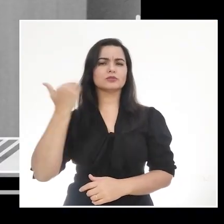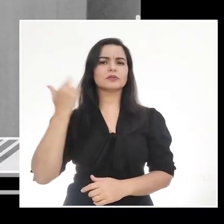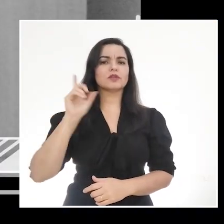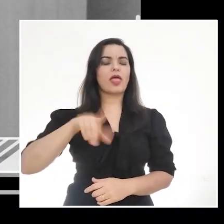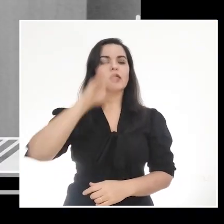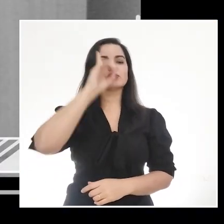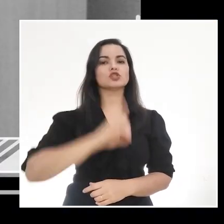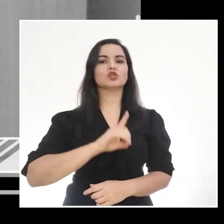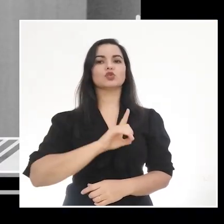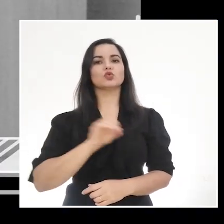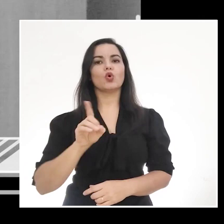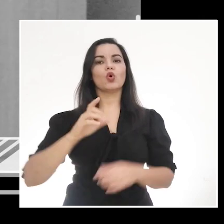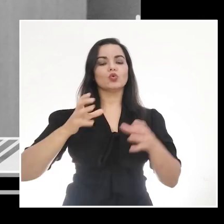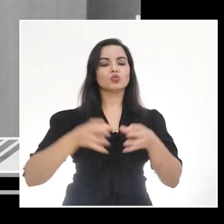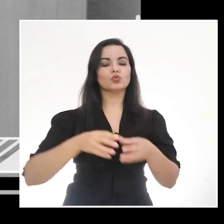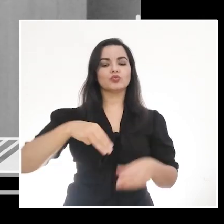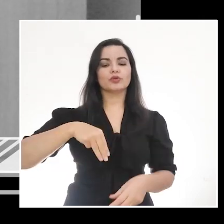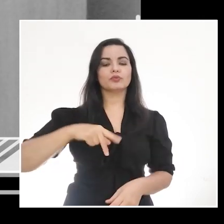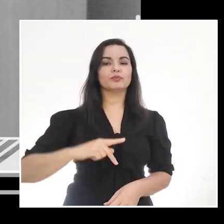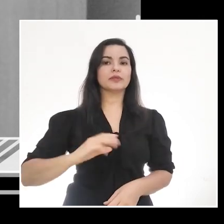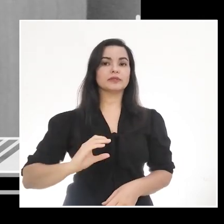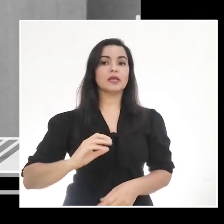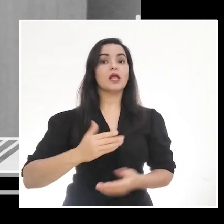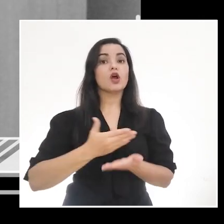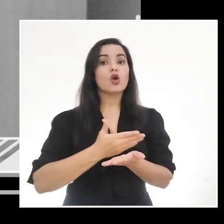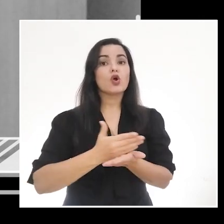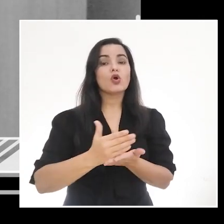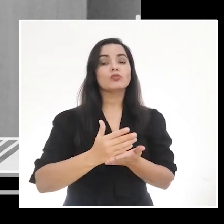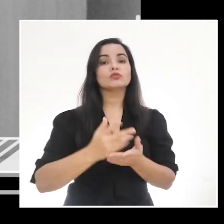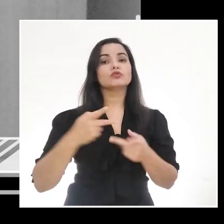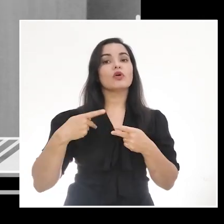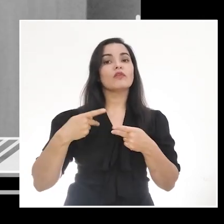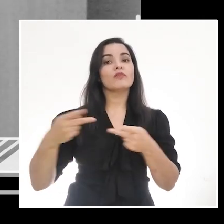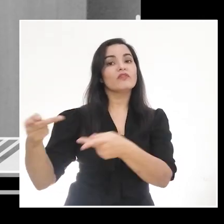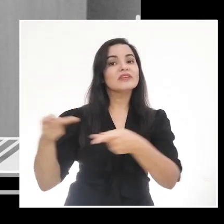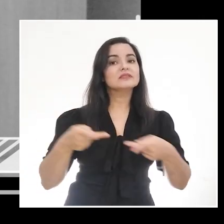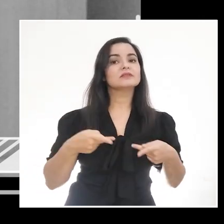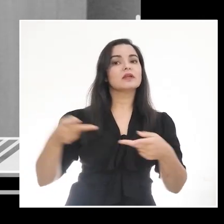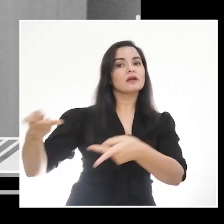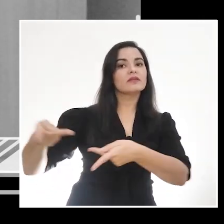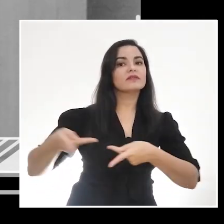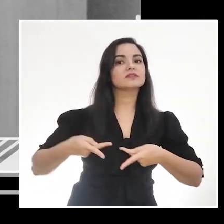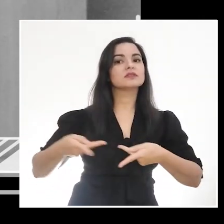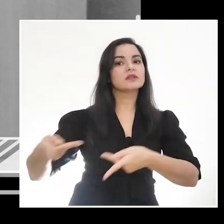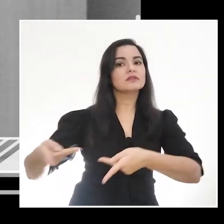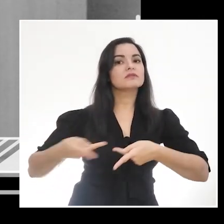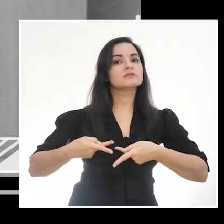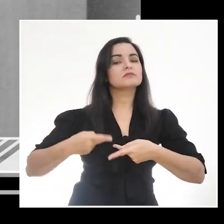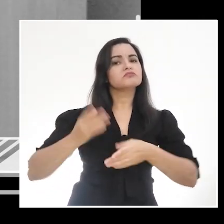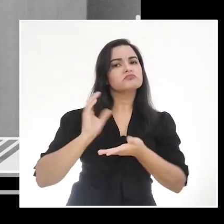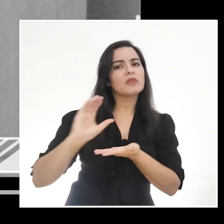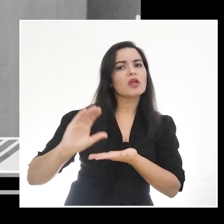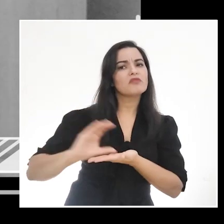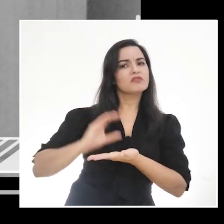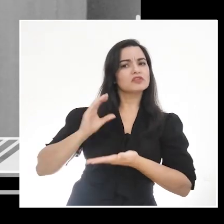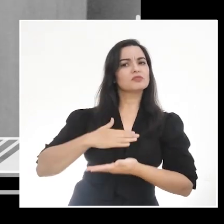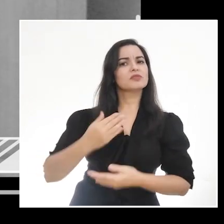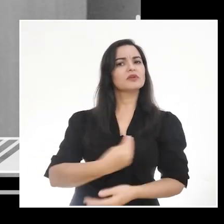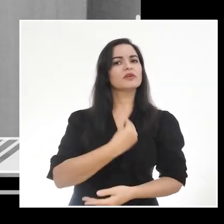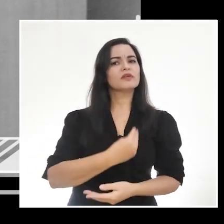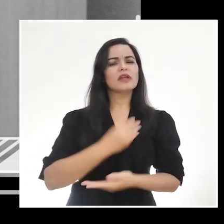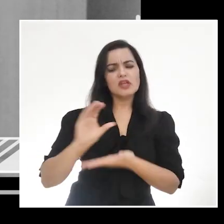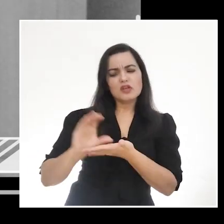Pastor Abraão Soares, na época, era um dos diretores da MPC. E ele começou a me visitar,